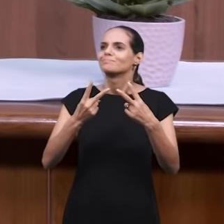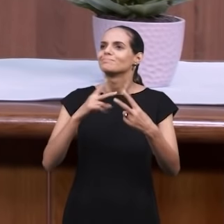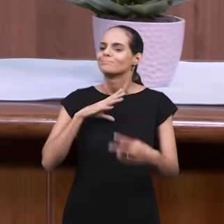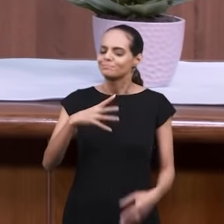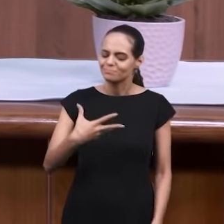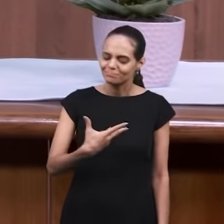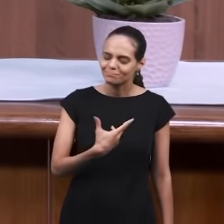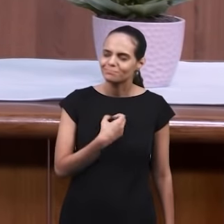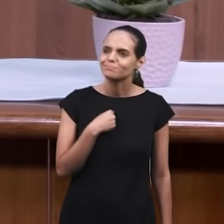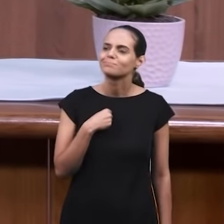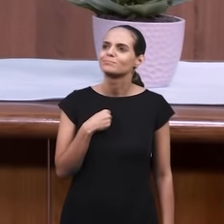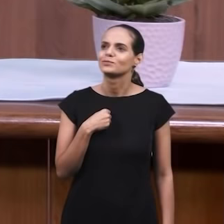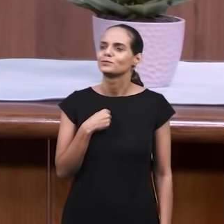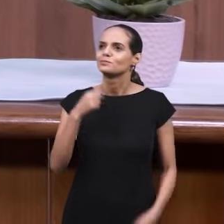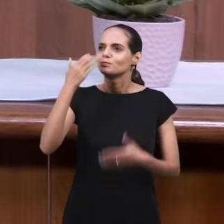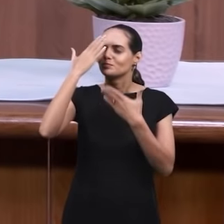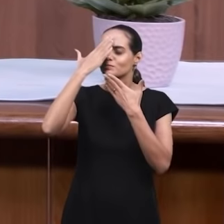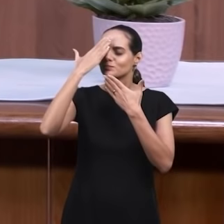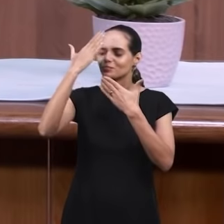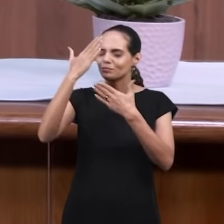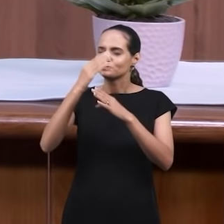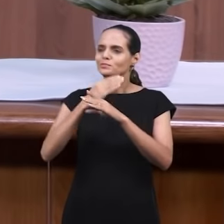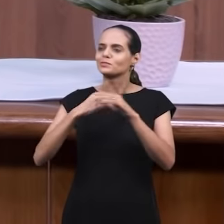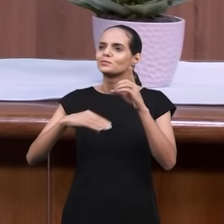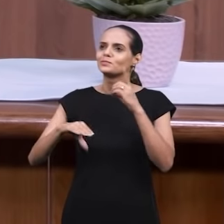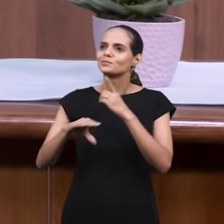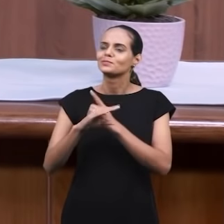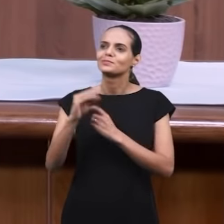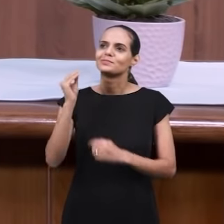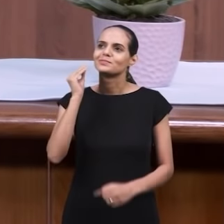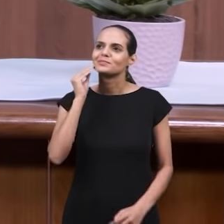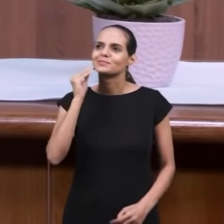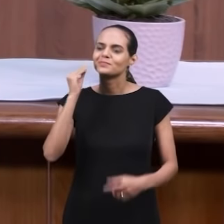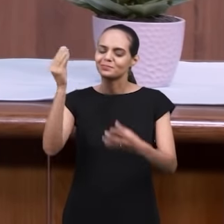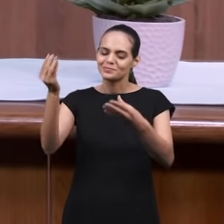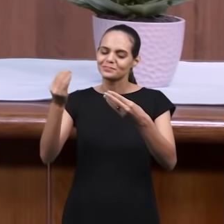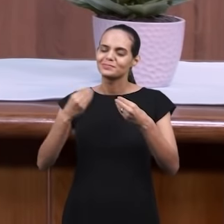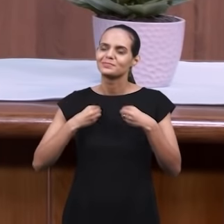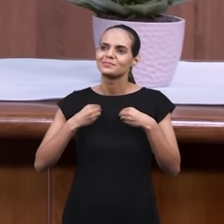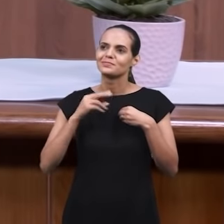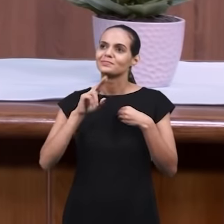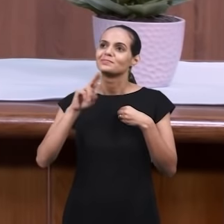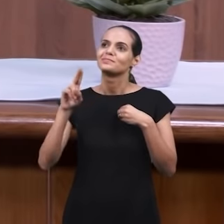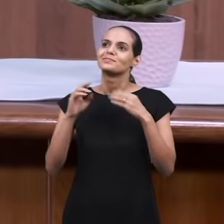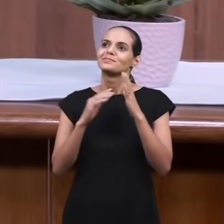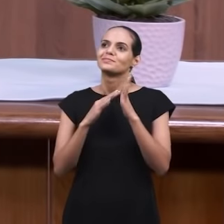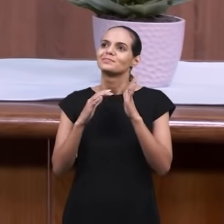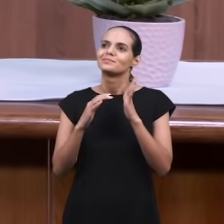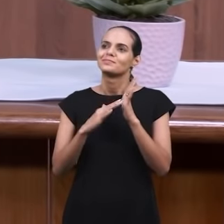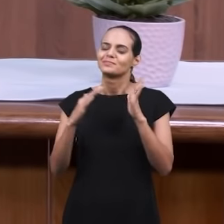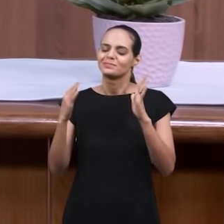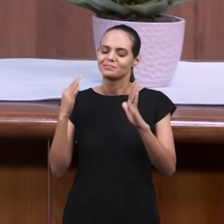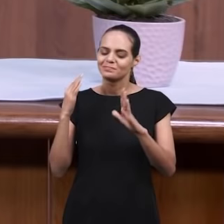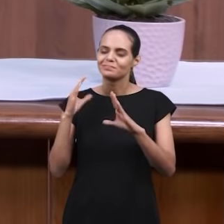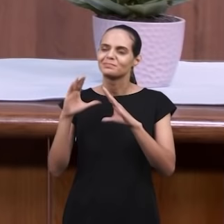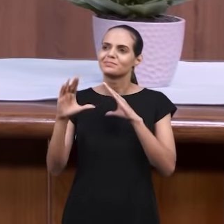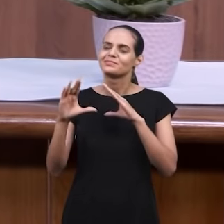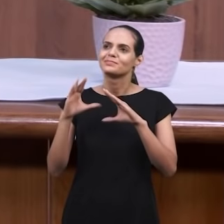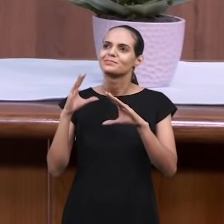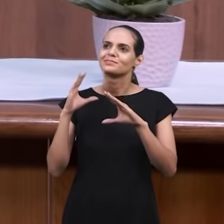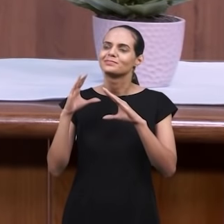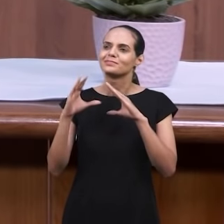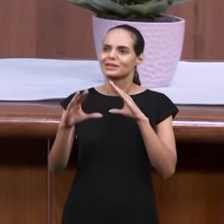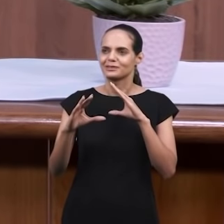Jesus. Te adoramos por este culto, pela oportunidade que nos dás de cantar louvores ao Teu nome. Pedimos, Senhor, que Tu o recebas no Teu trono de